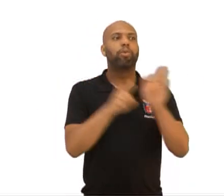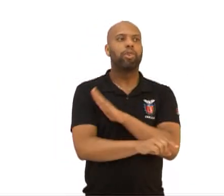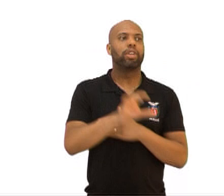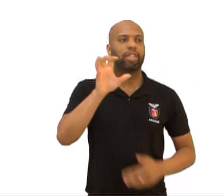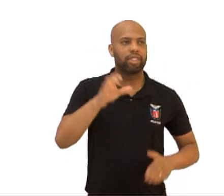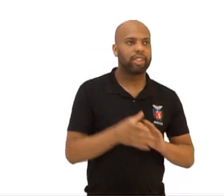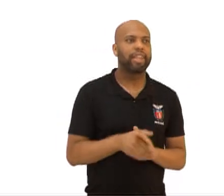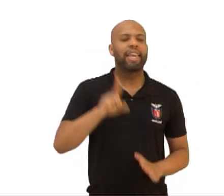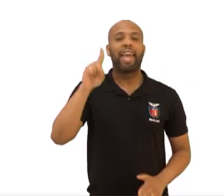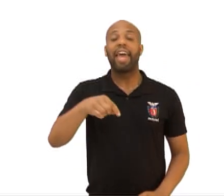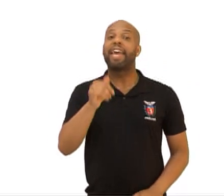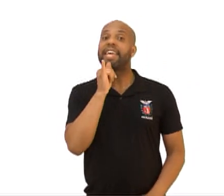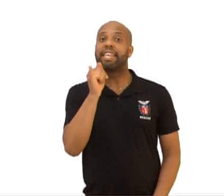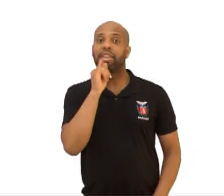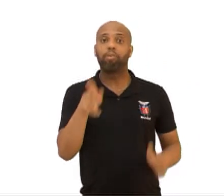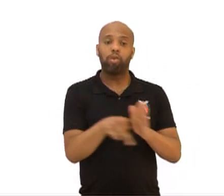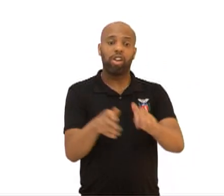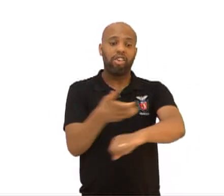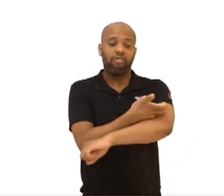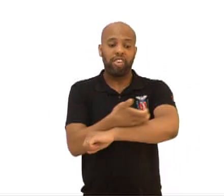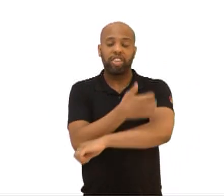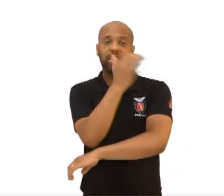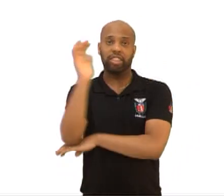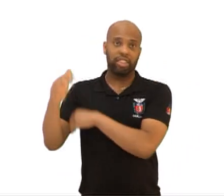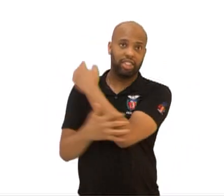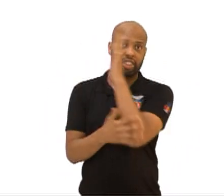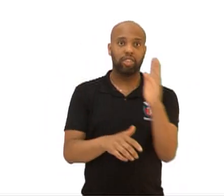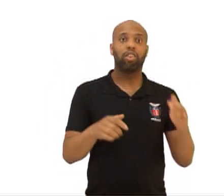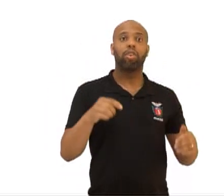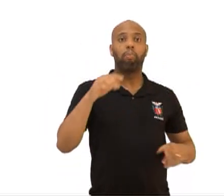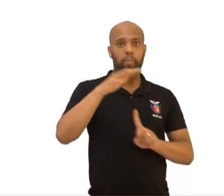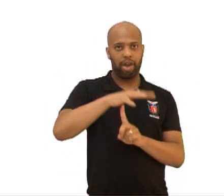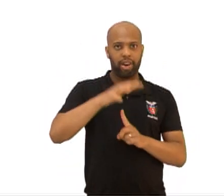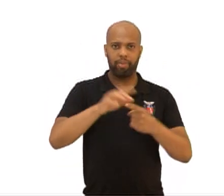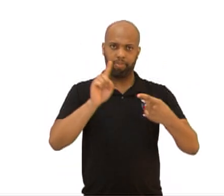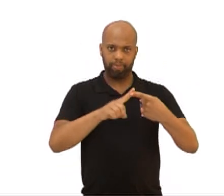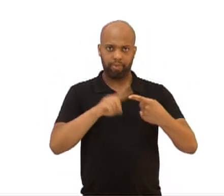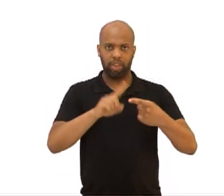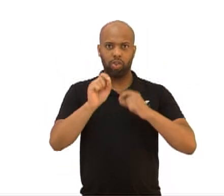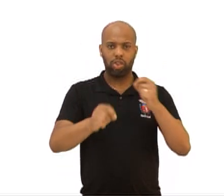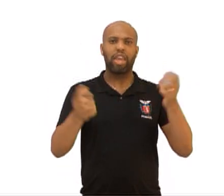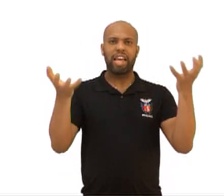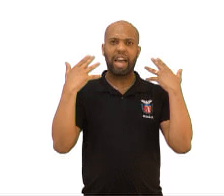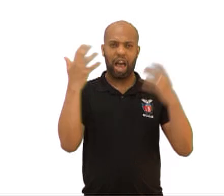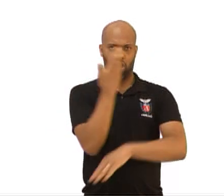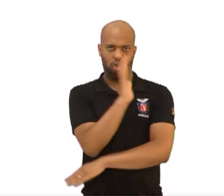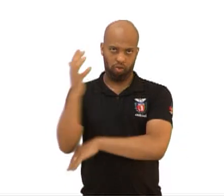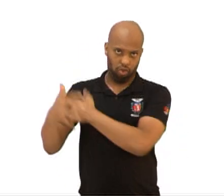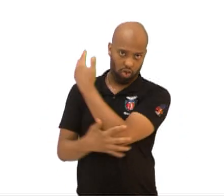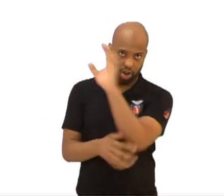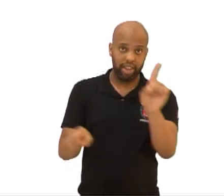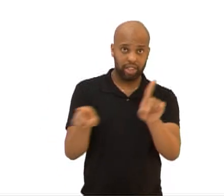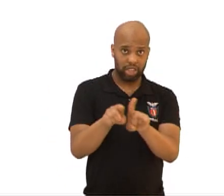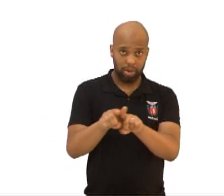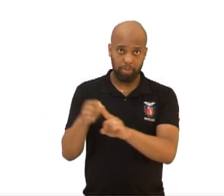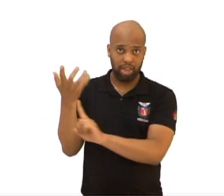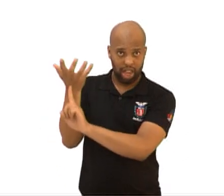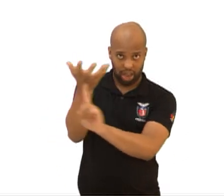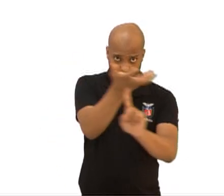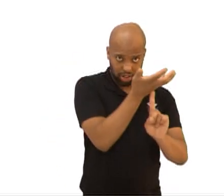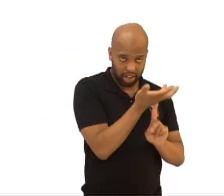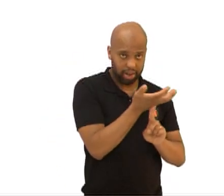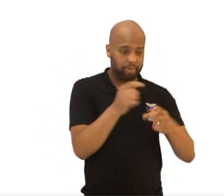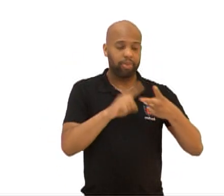pergunta. São exemplos da vegetação paranaense. Letra A, floresta tropical e de araucárias. Letra